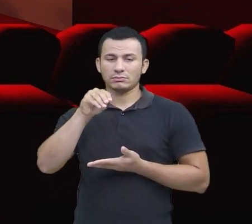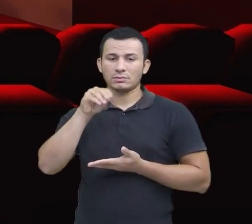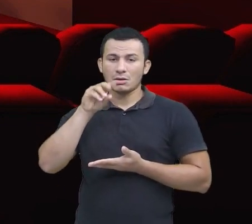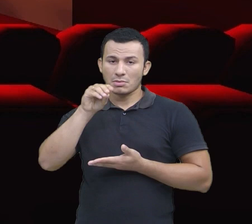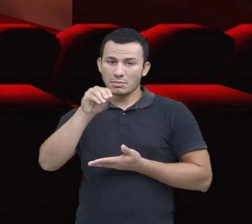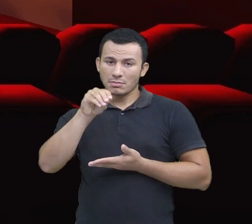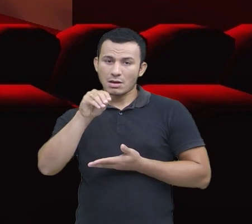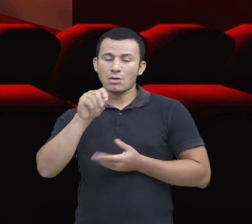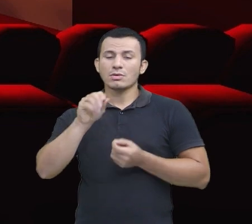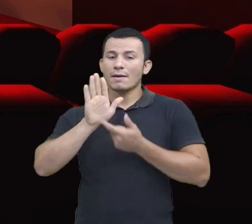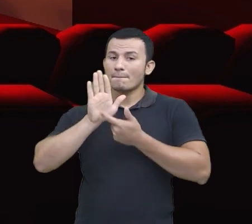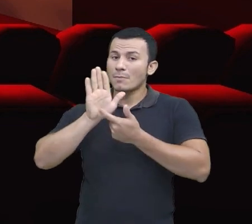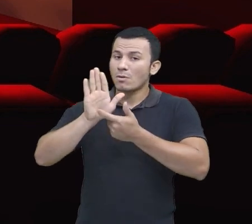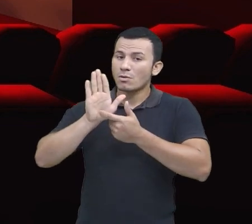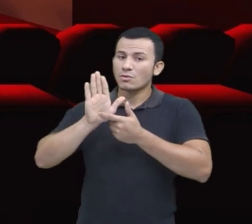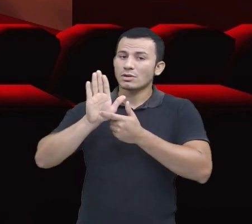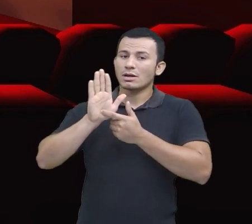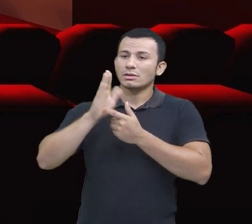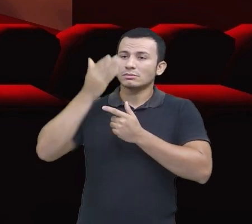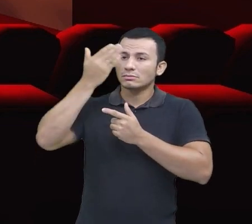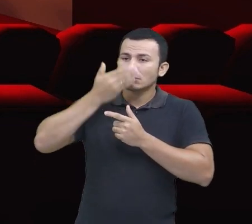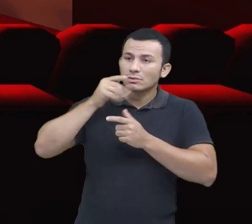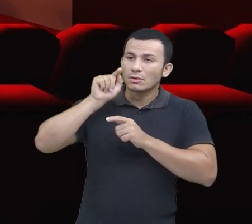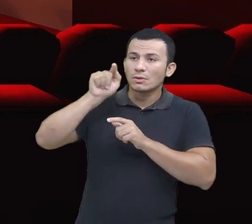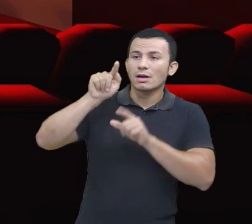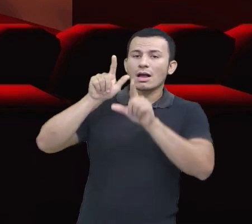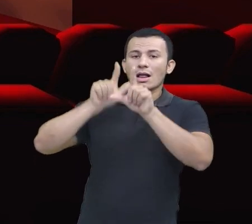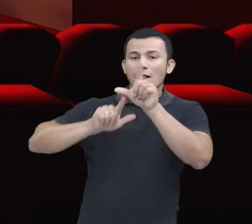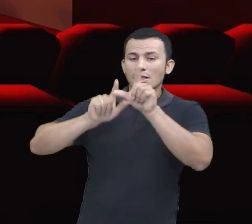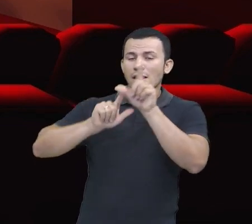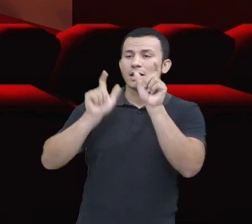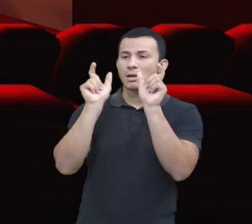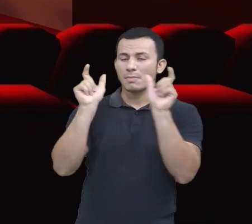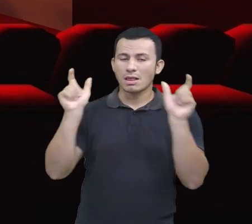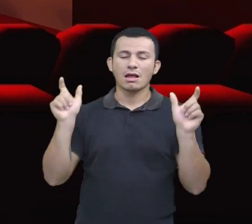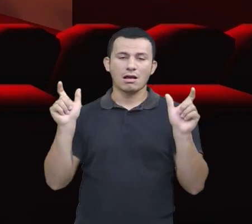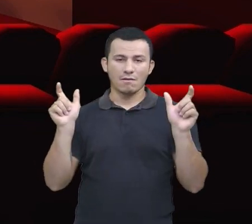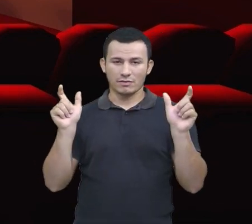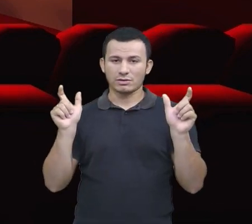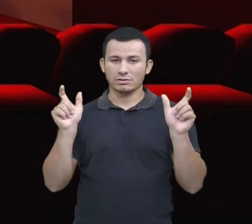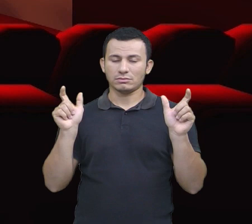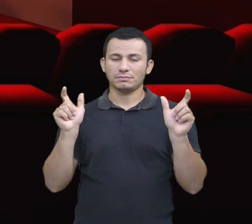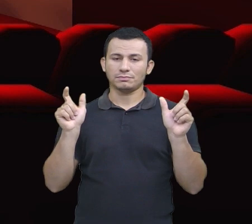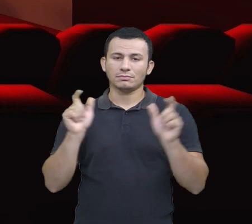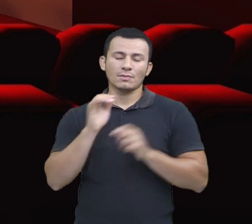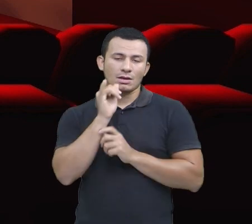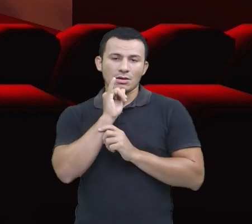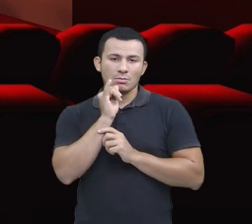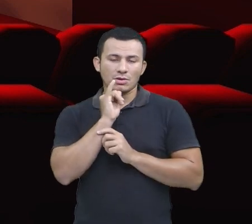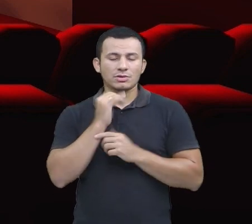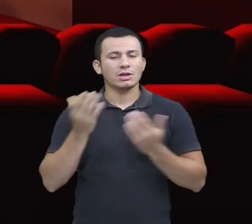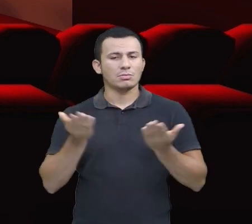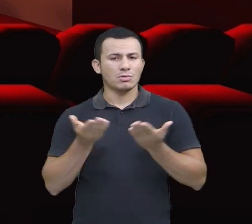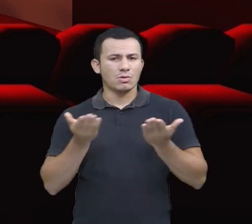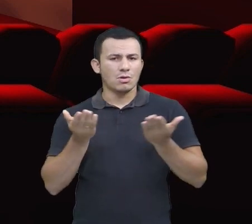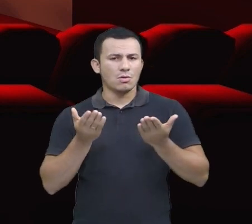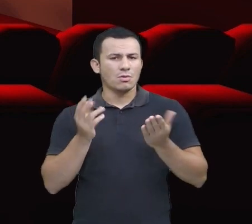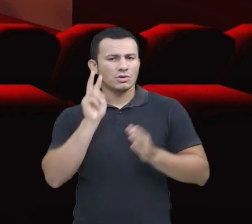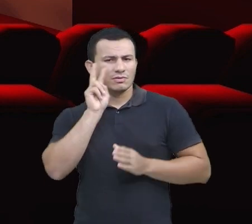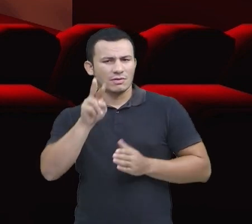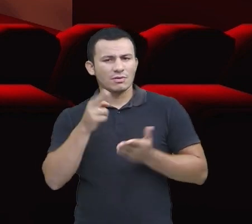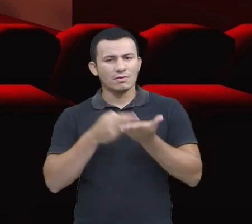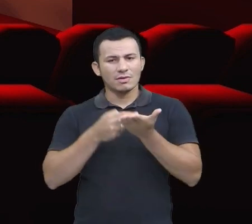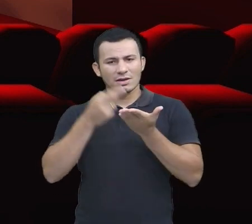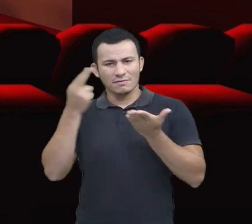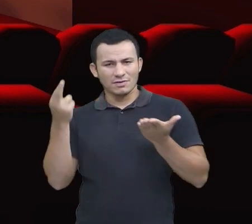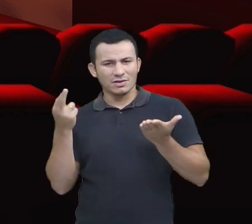ela é mostrada através das palavras. Por exemplo, hoje nós investigamos uma revista.